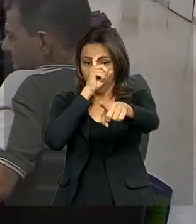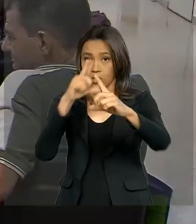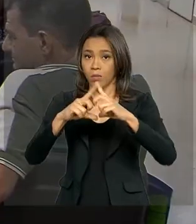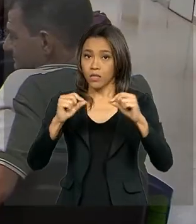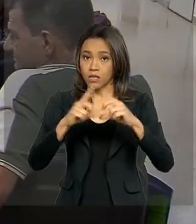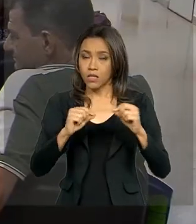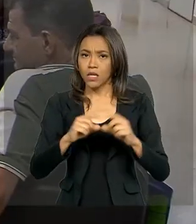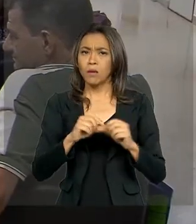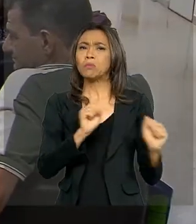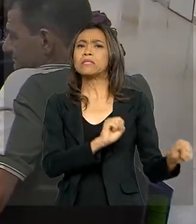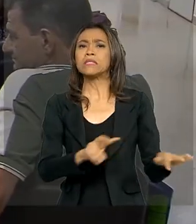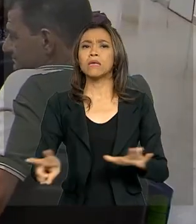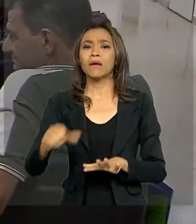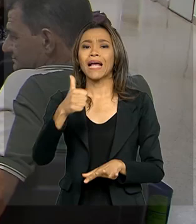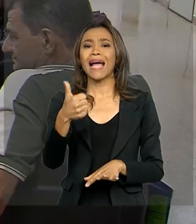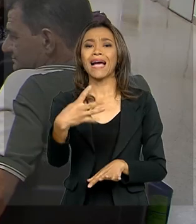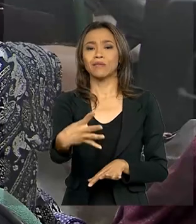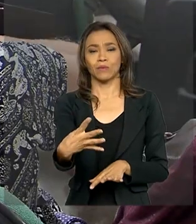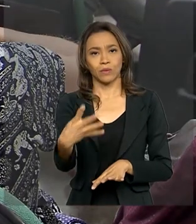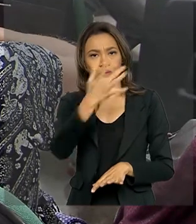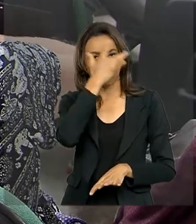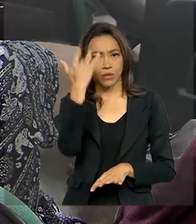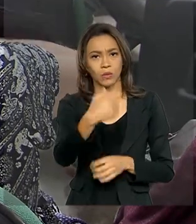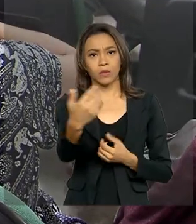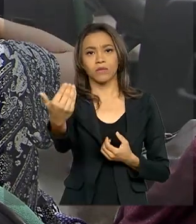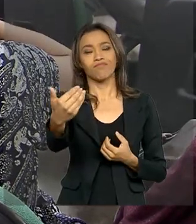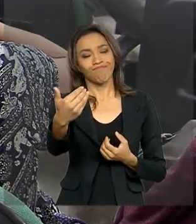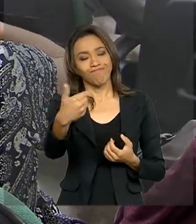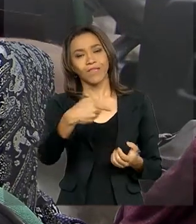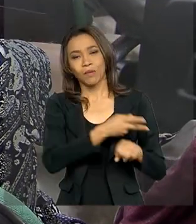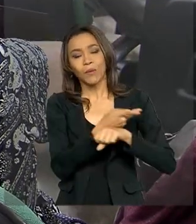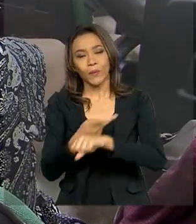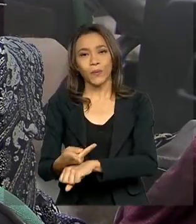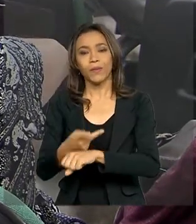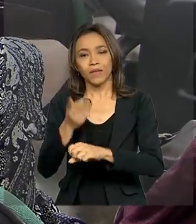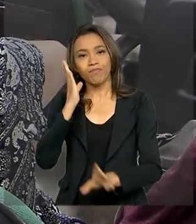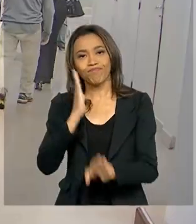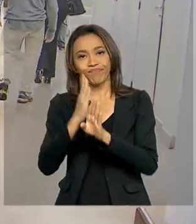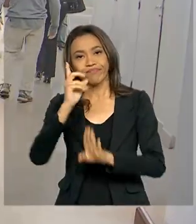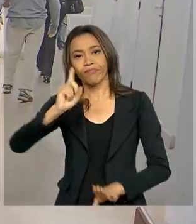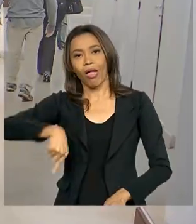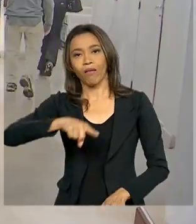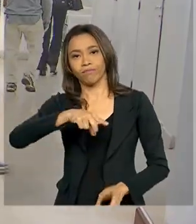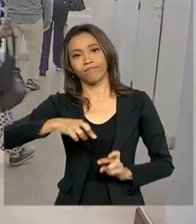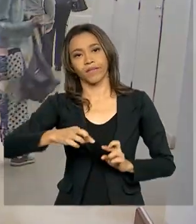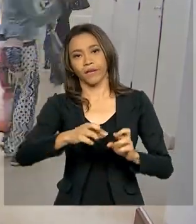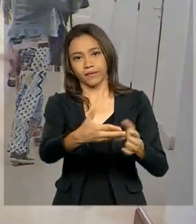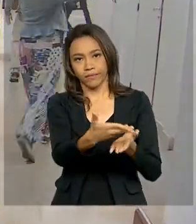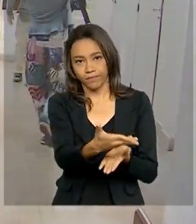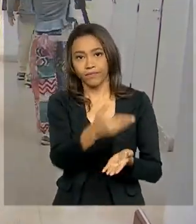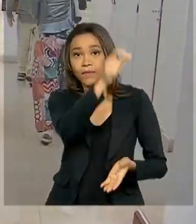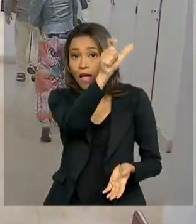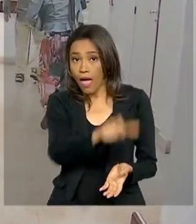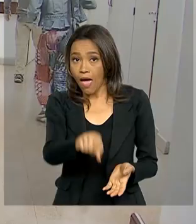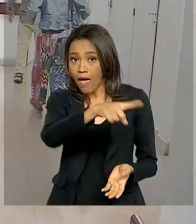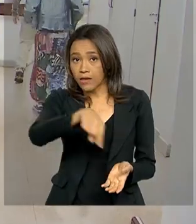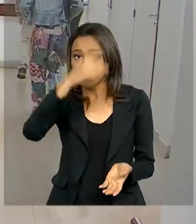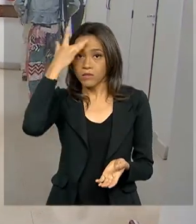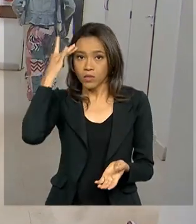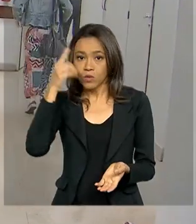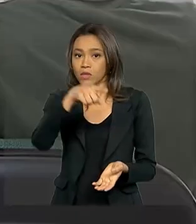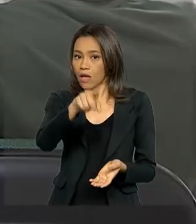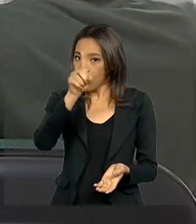14 novos pacientes diagnosticados com algum tipo de câncer e aqui essas pessoas já têm